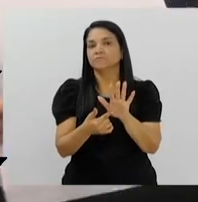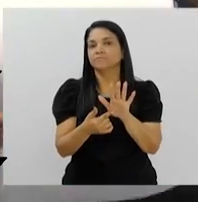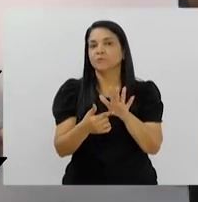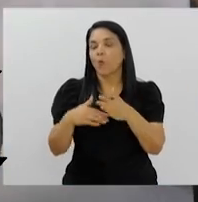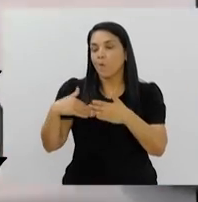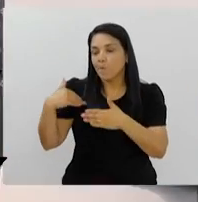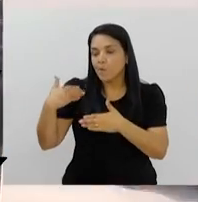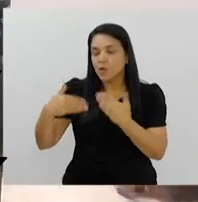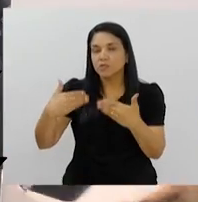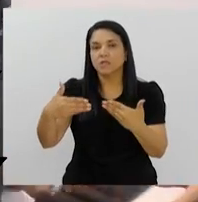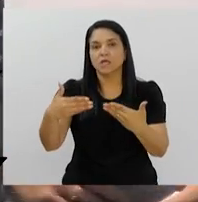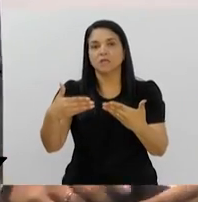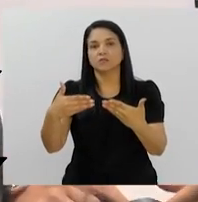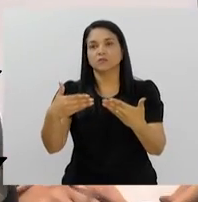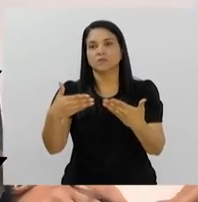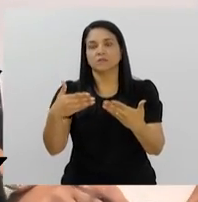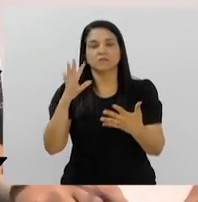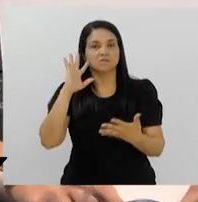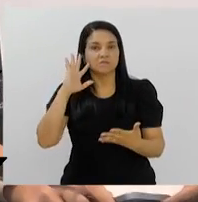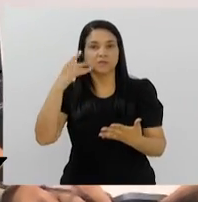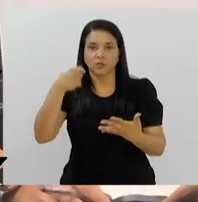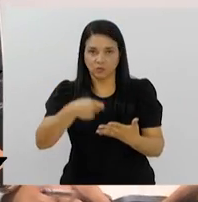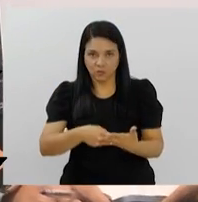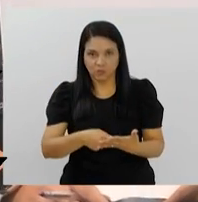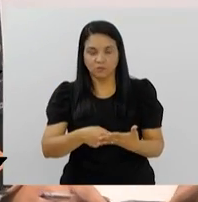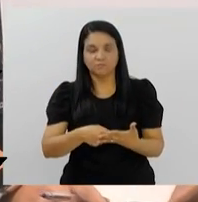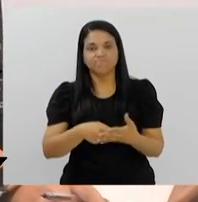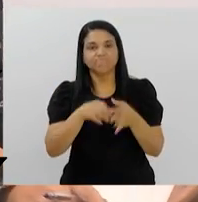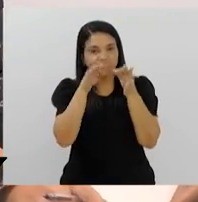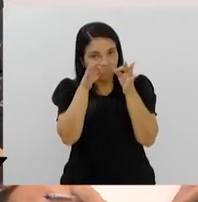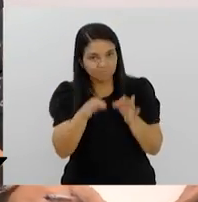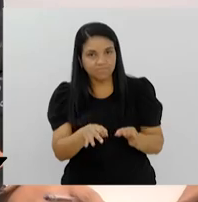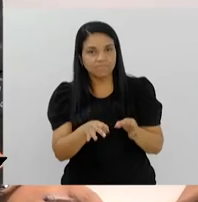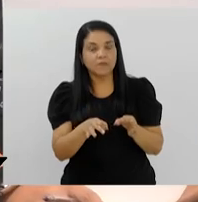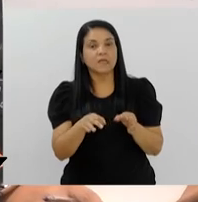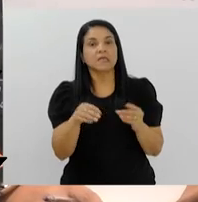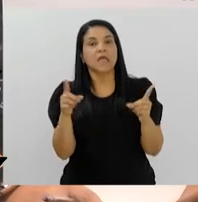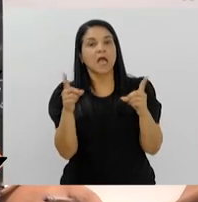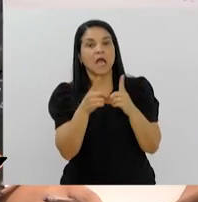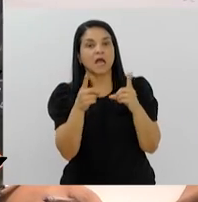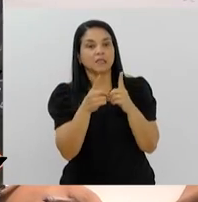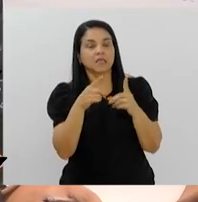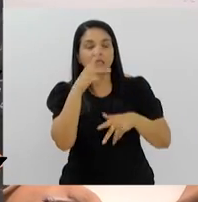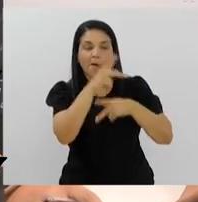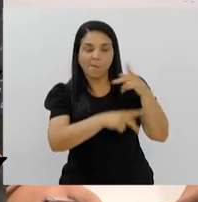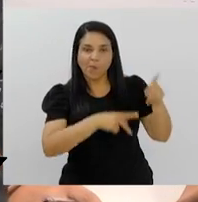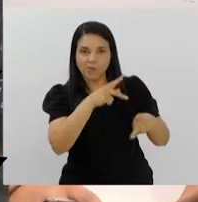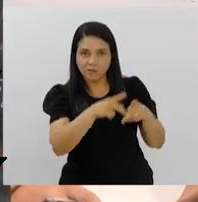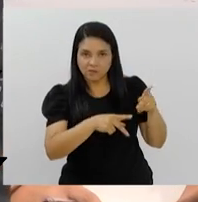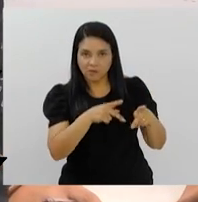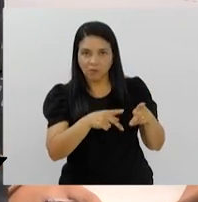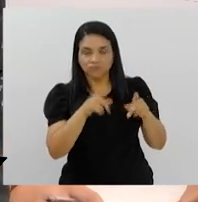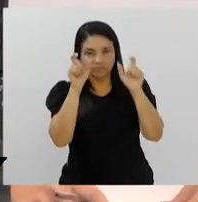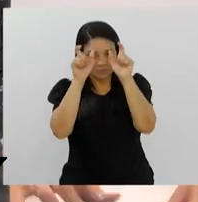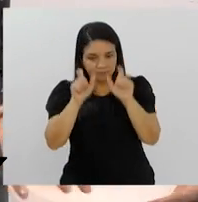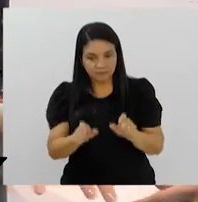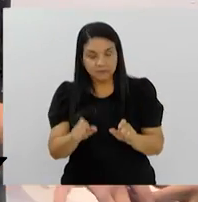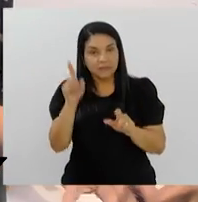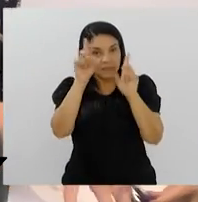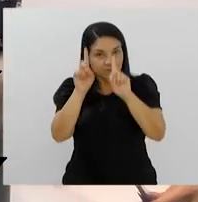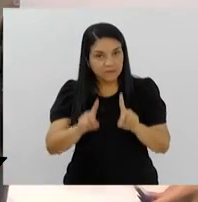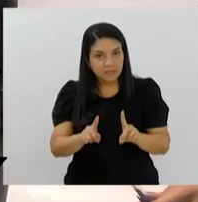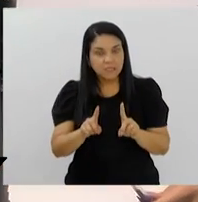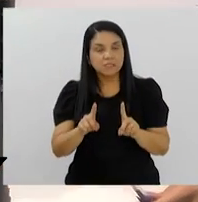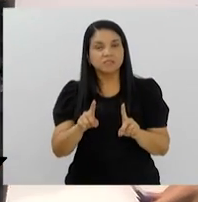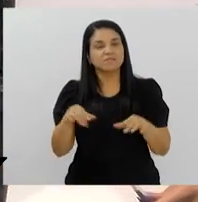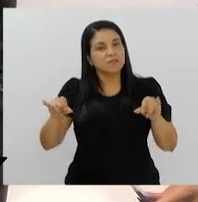sendo feita para que a gente tenha uma solução absolutamente viável e que atenda essa população que tá absolutamente desguarnecida